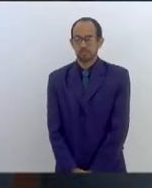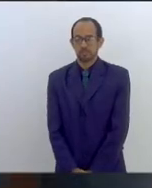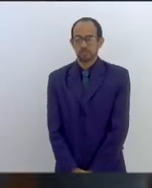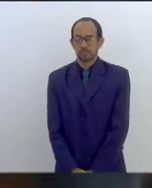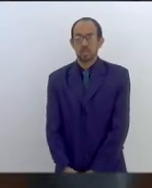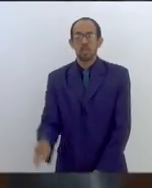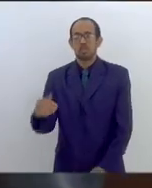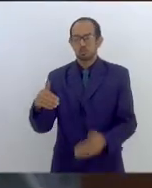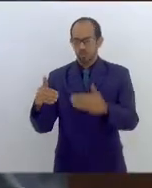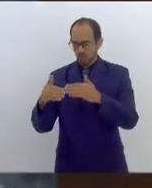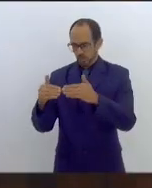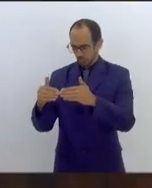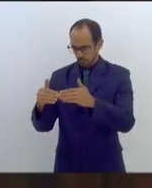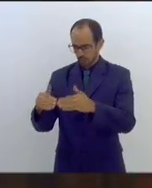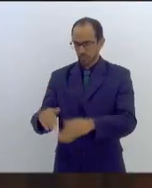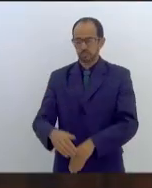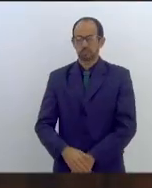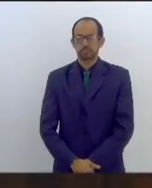Parecer favorável.